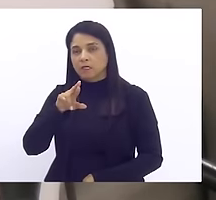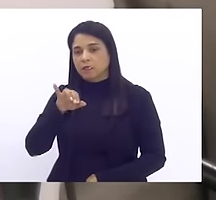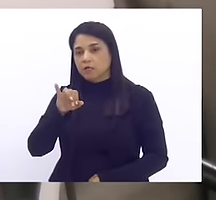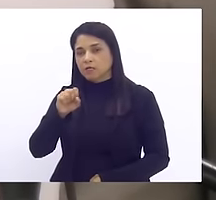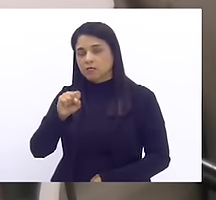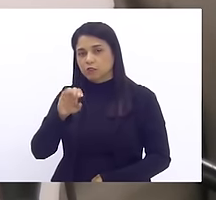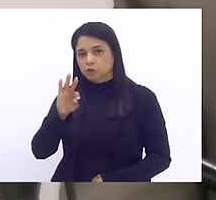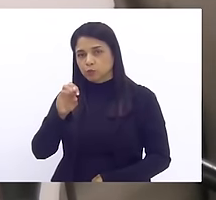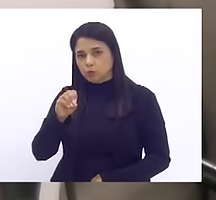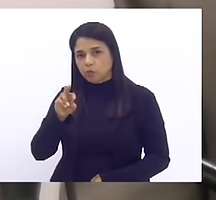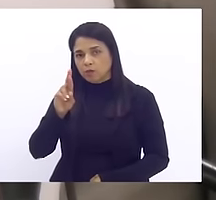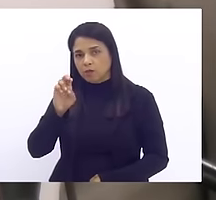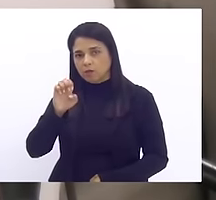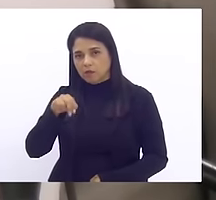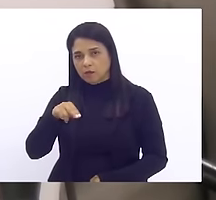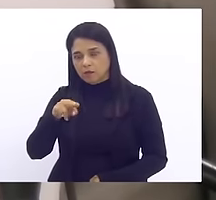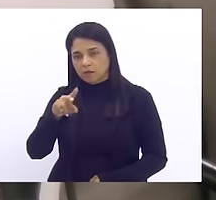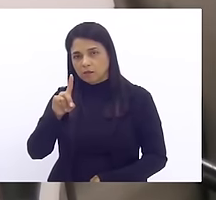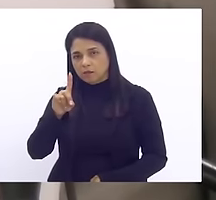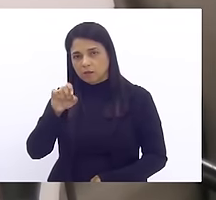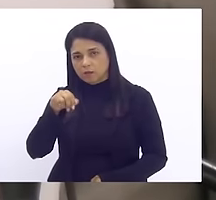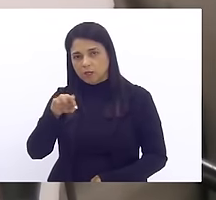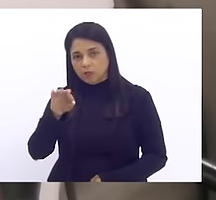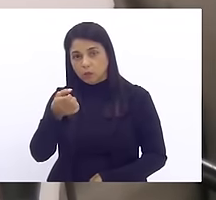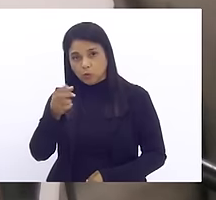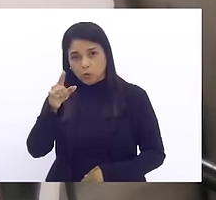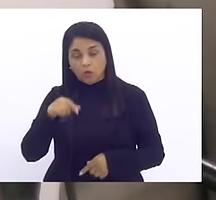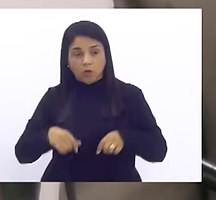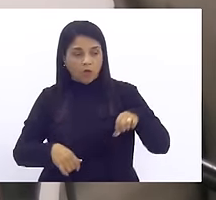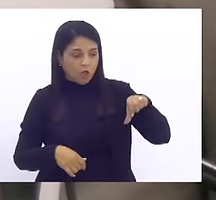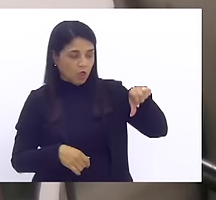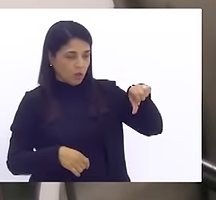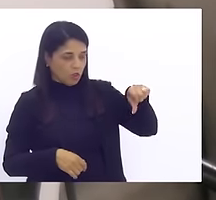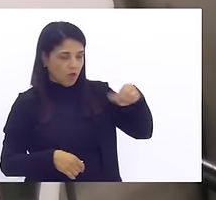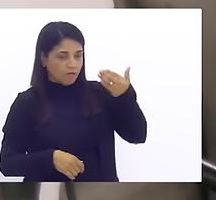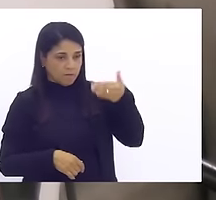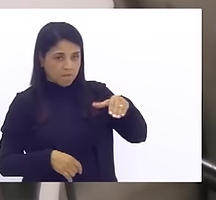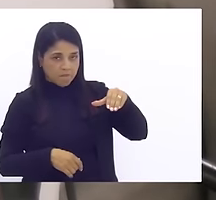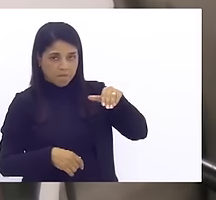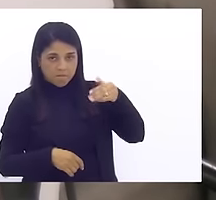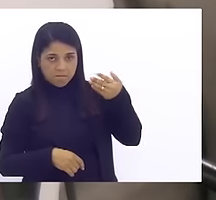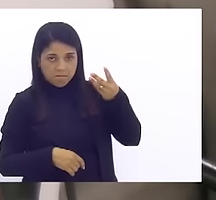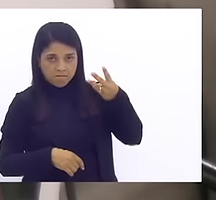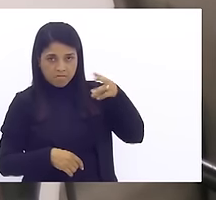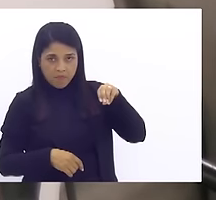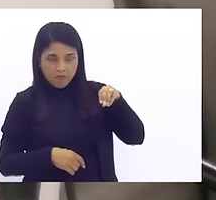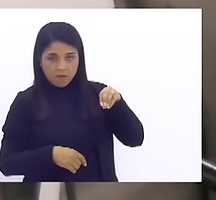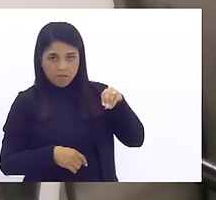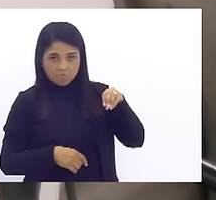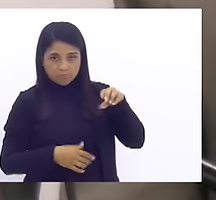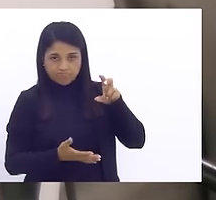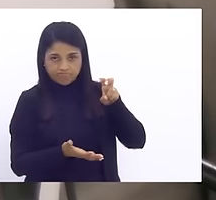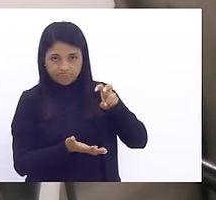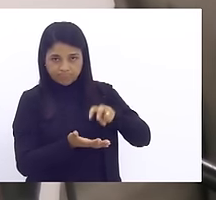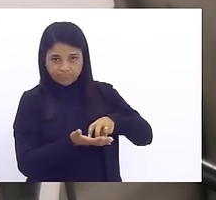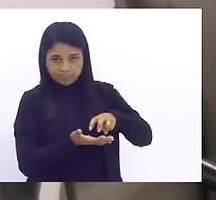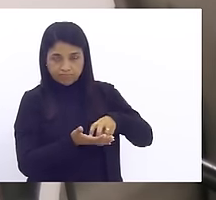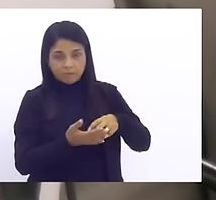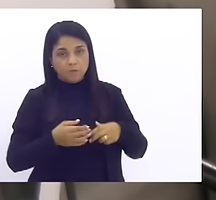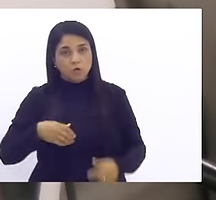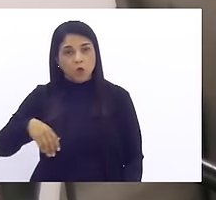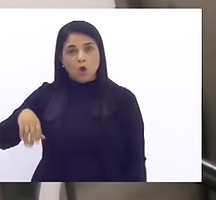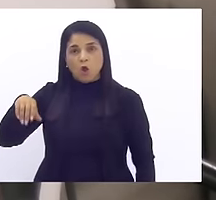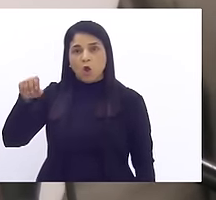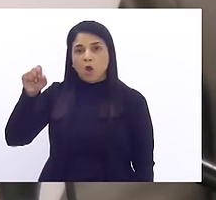com intervalo vou te dar um exemplo 96 um ônibus depois 1:30 E aí cadê o teto fiscalizando Me desculpe que eu não consegui terminar